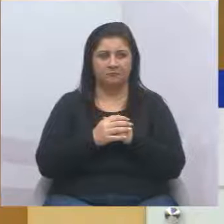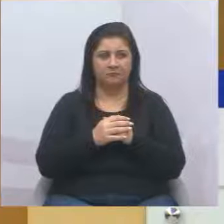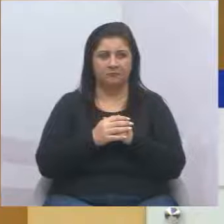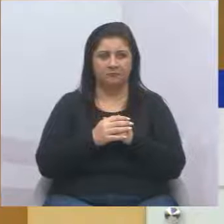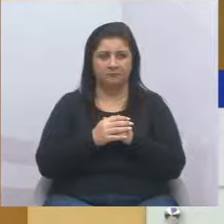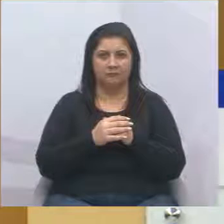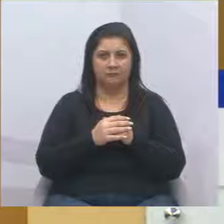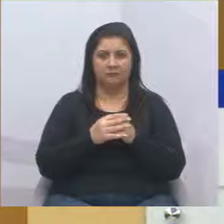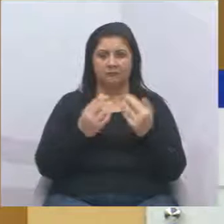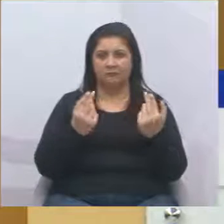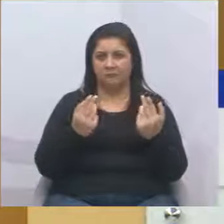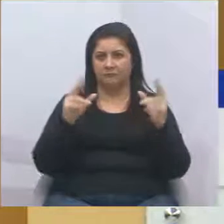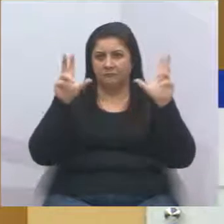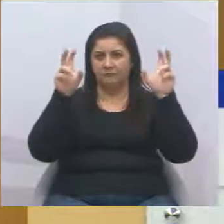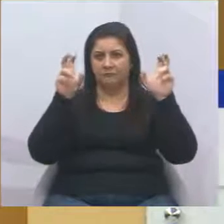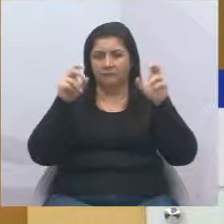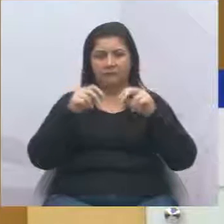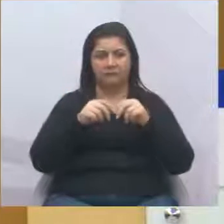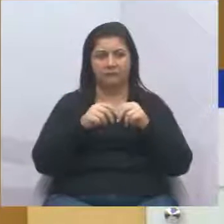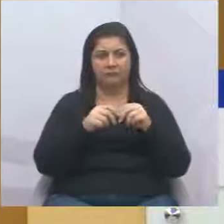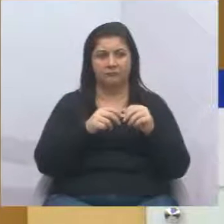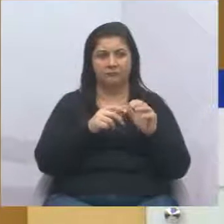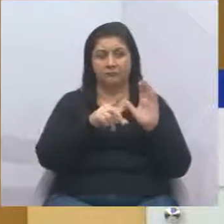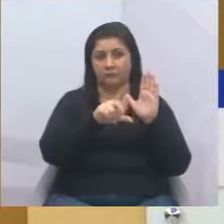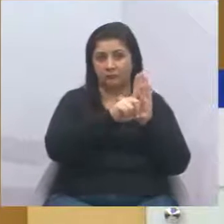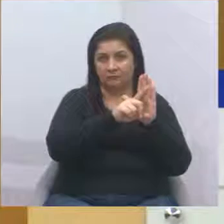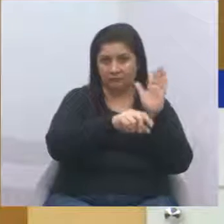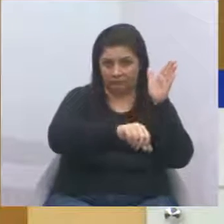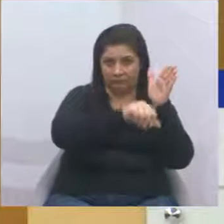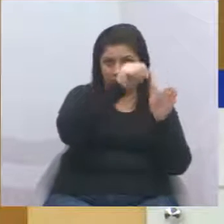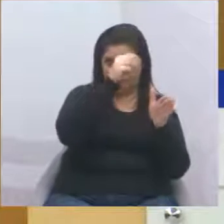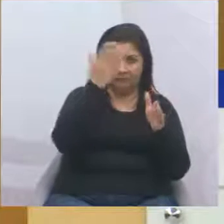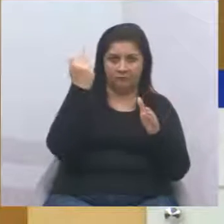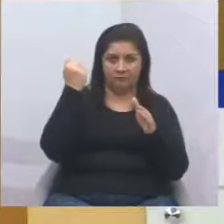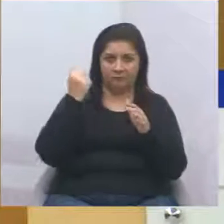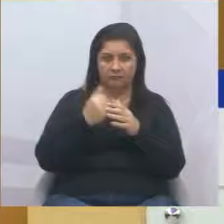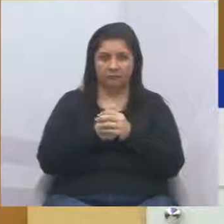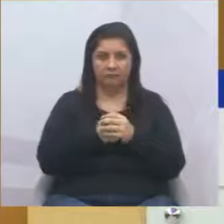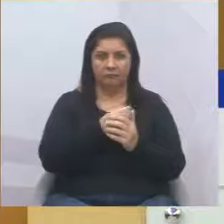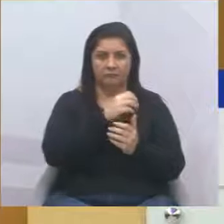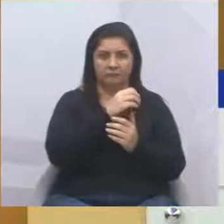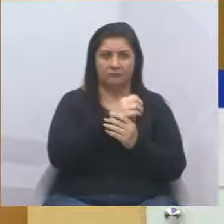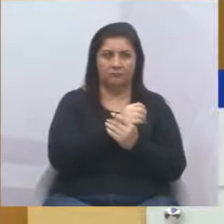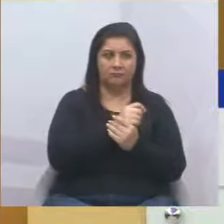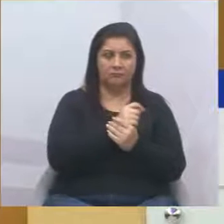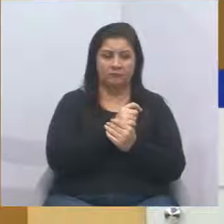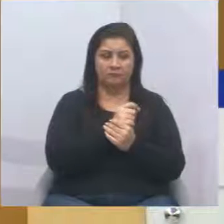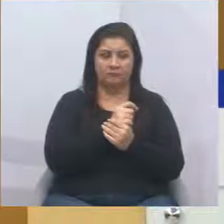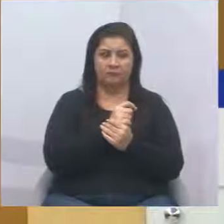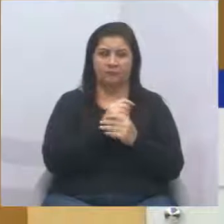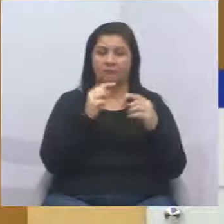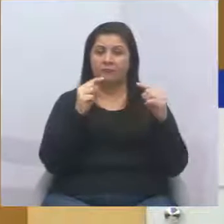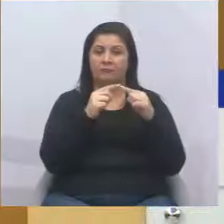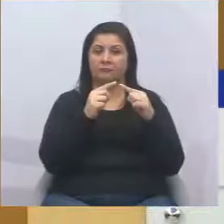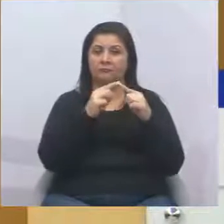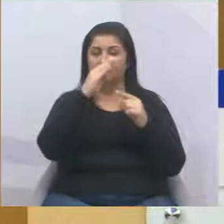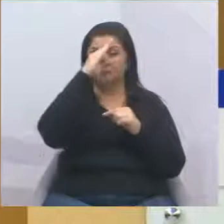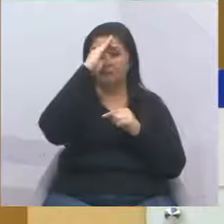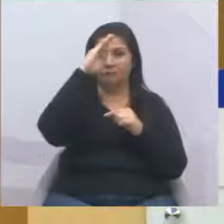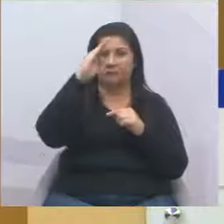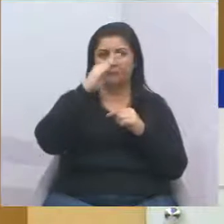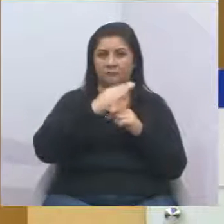mesmo assunto. O projeto original, a emenda à lei orgânica do município 001, tem como objetivo